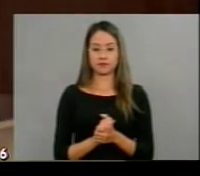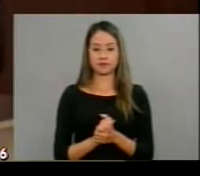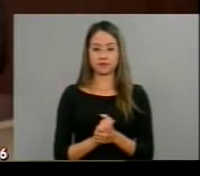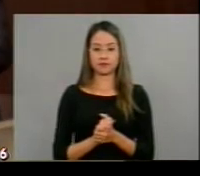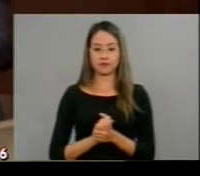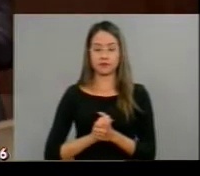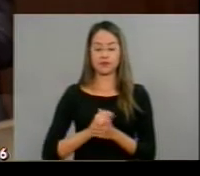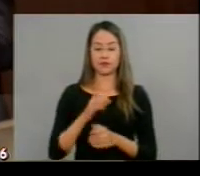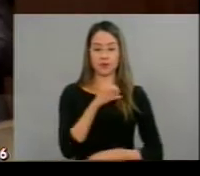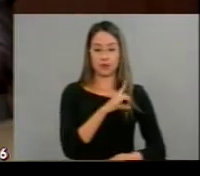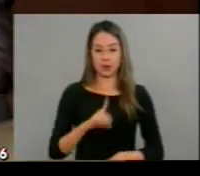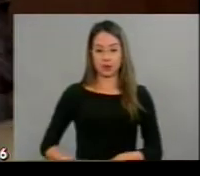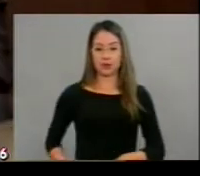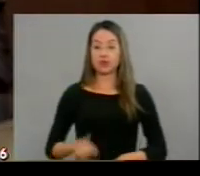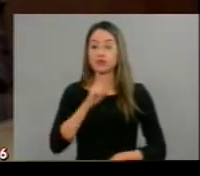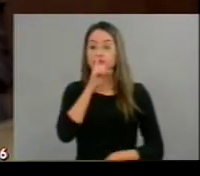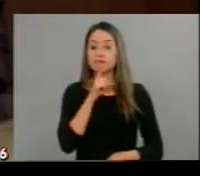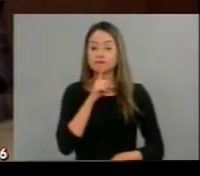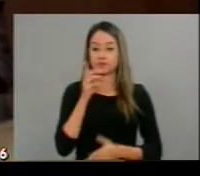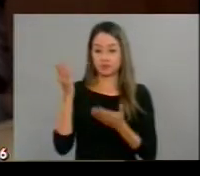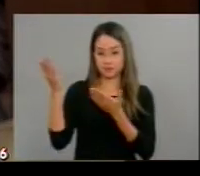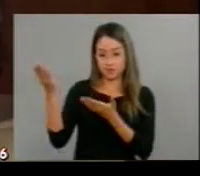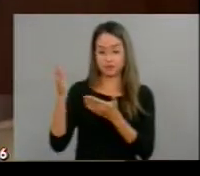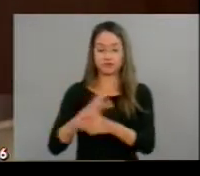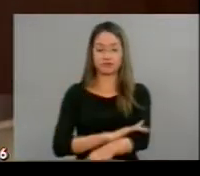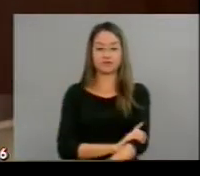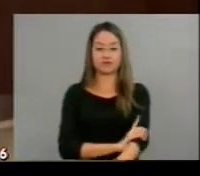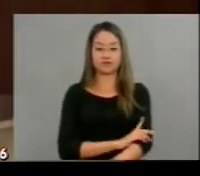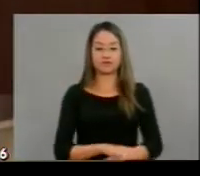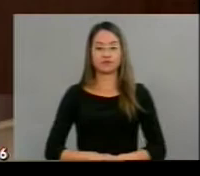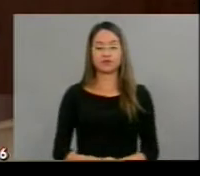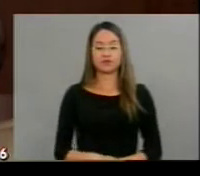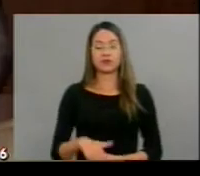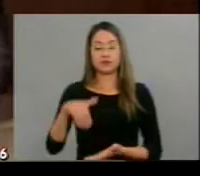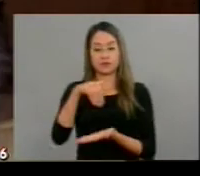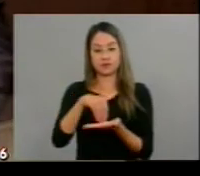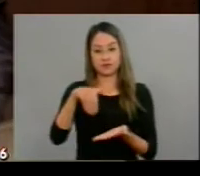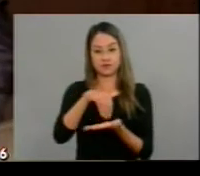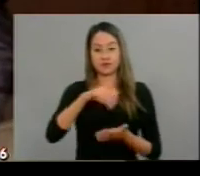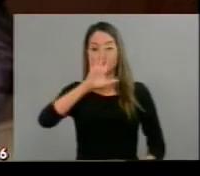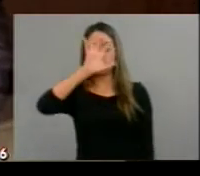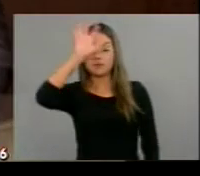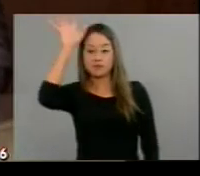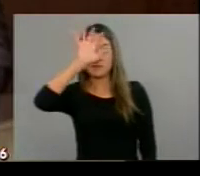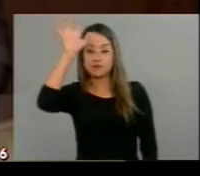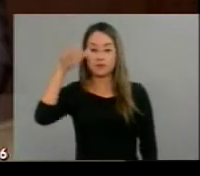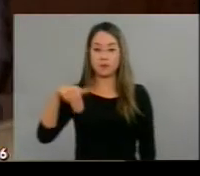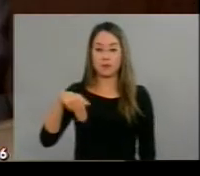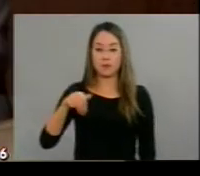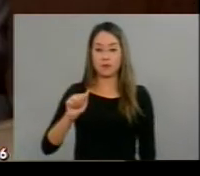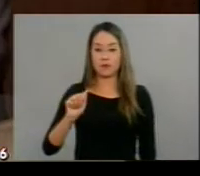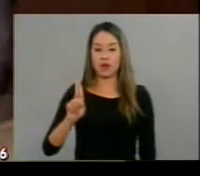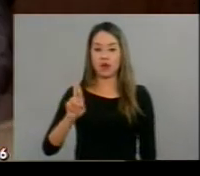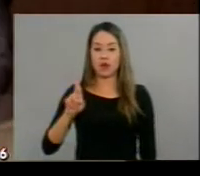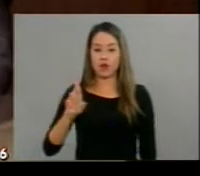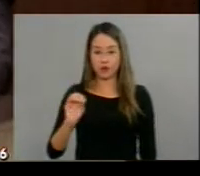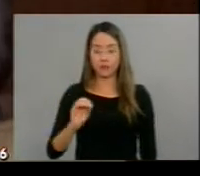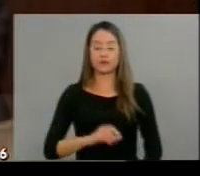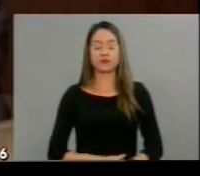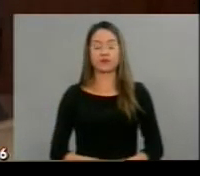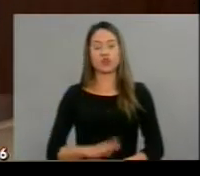eu vou ouvir o deputado Daniel, mas eu queria fazer um alerta. O secretário Mauro Filho, deputado Santana,